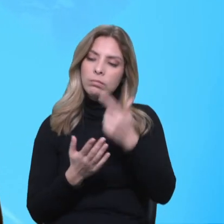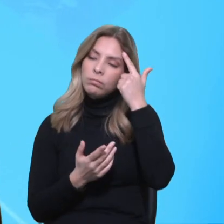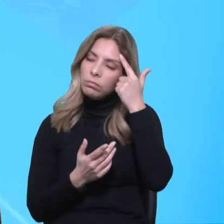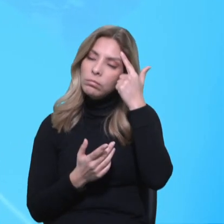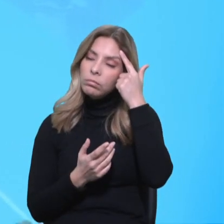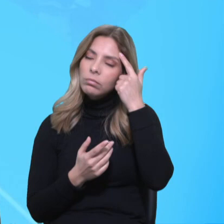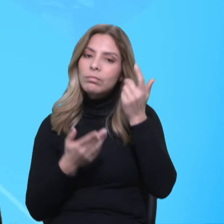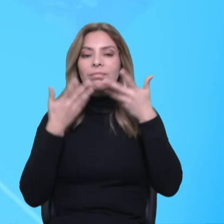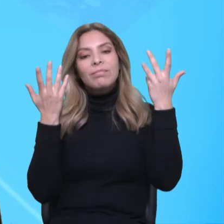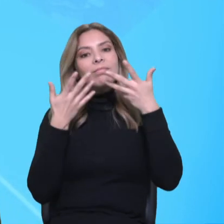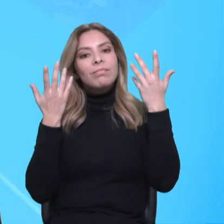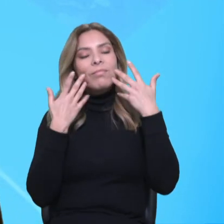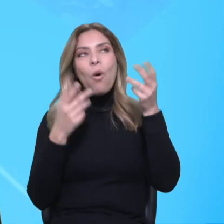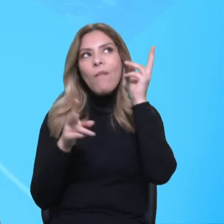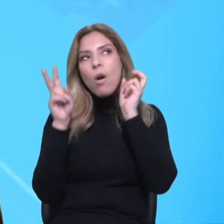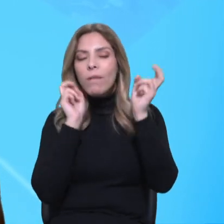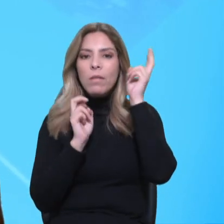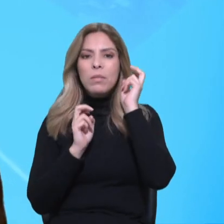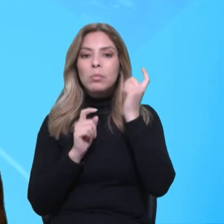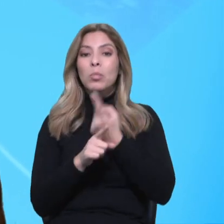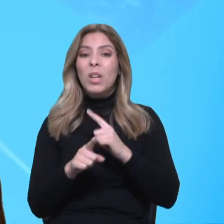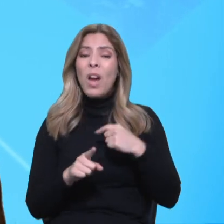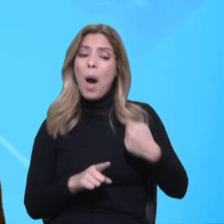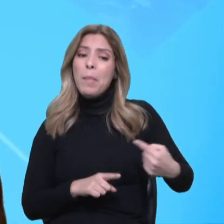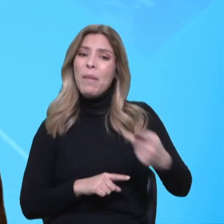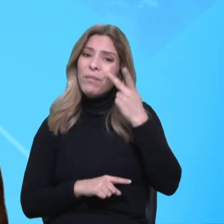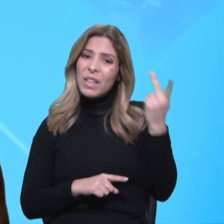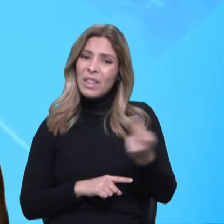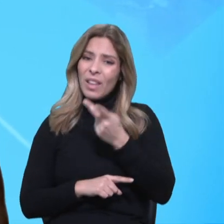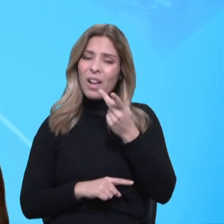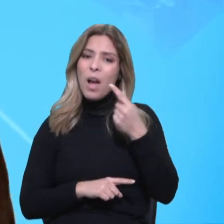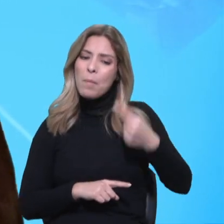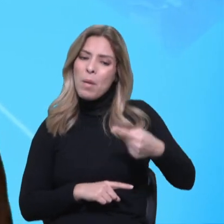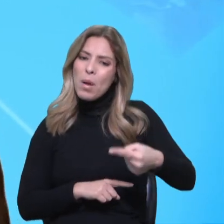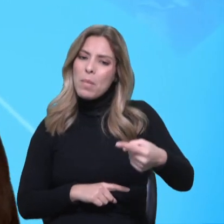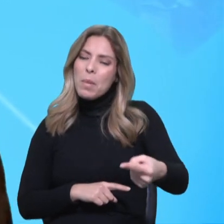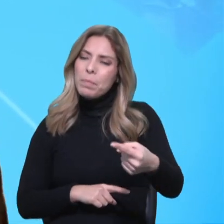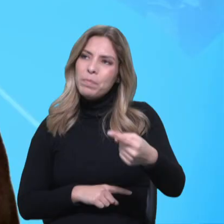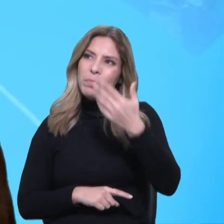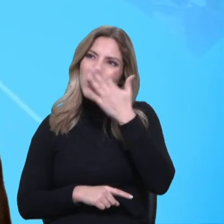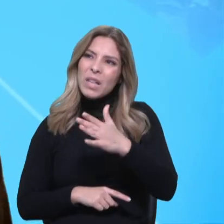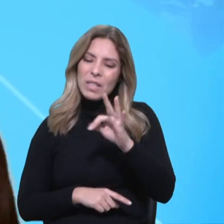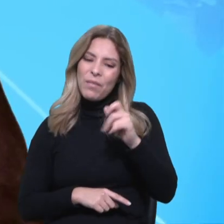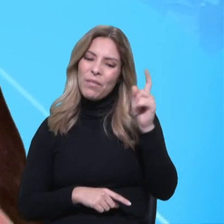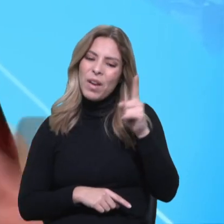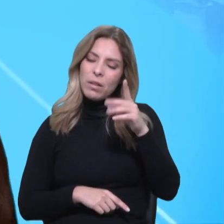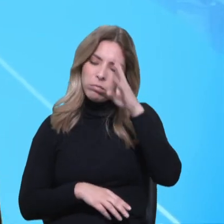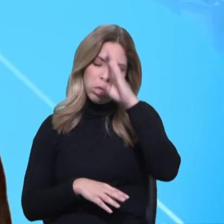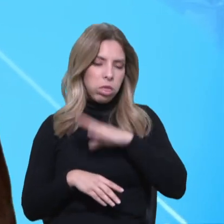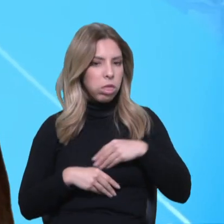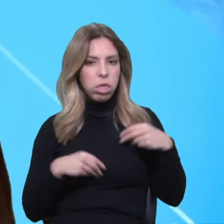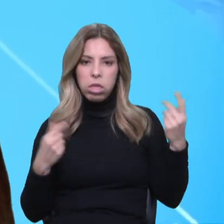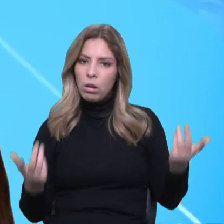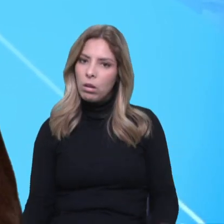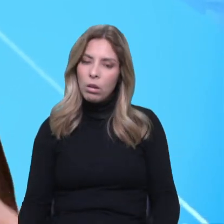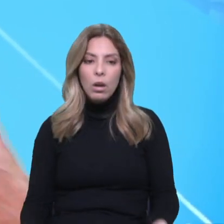animadas, porque é verdade que no seu dia-a-dia, muitas vezes, quase que a fé, a esperança se vai, por causa da azáfama